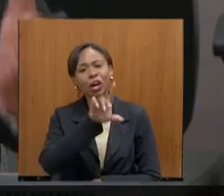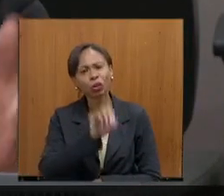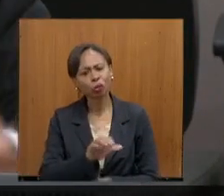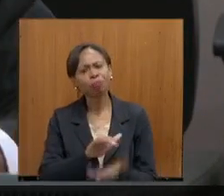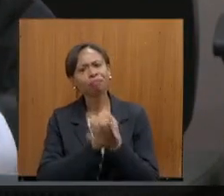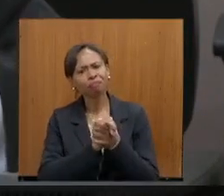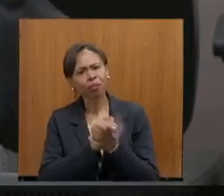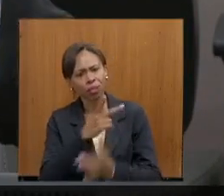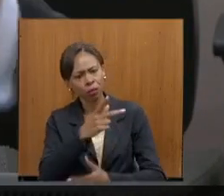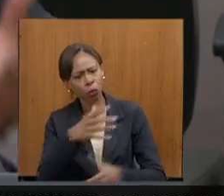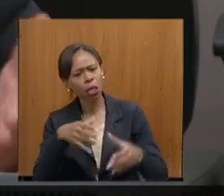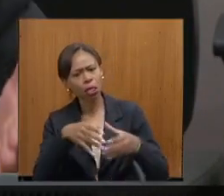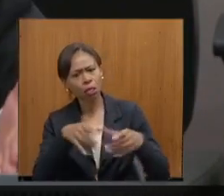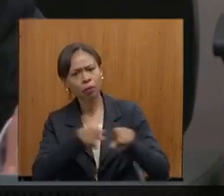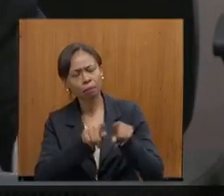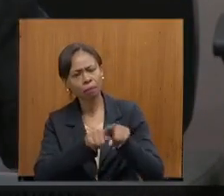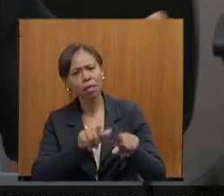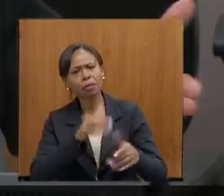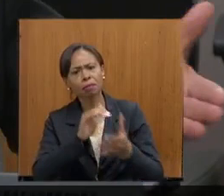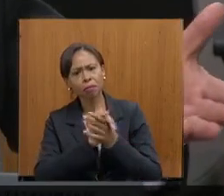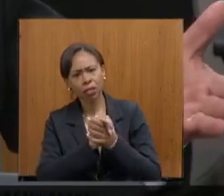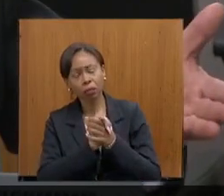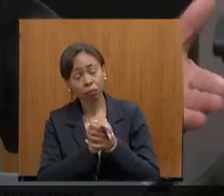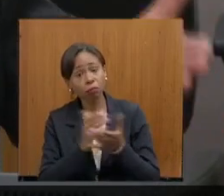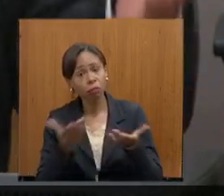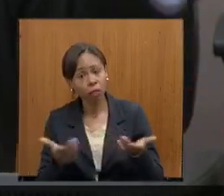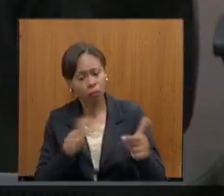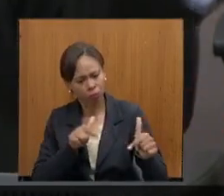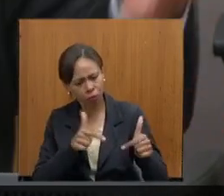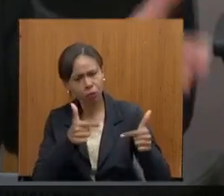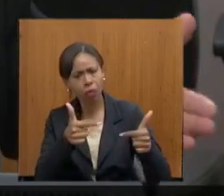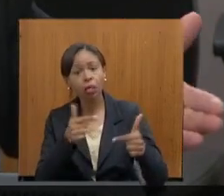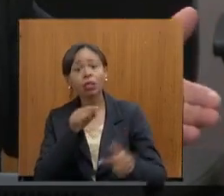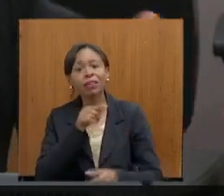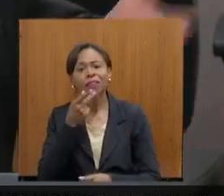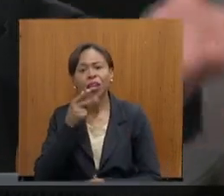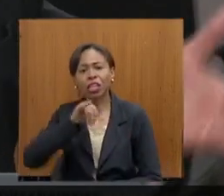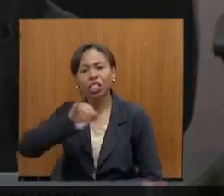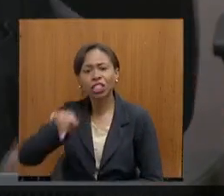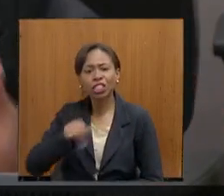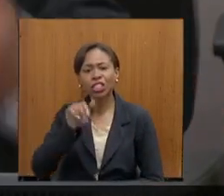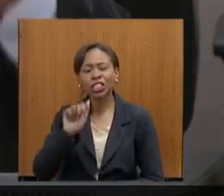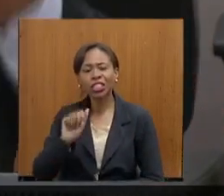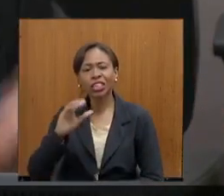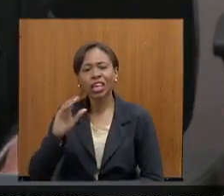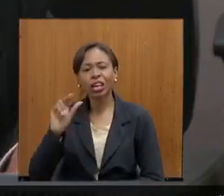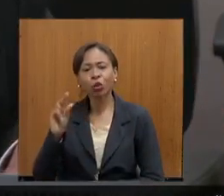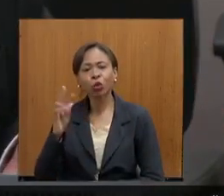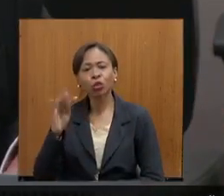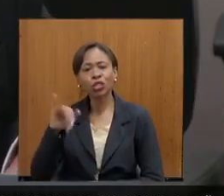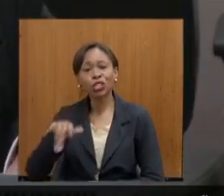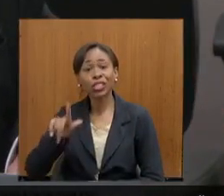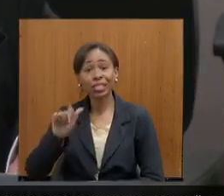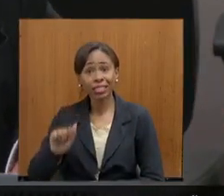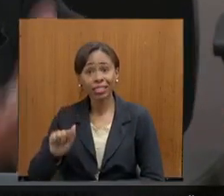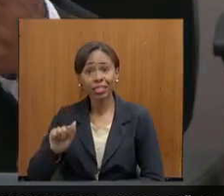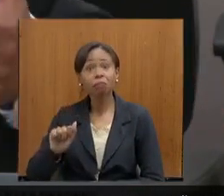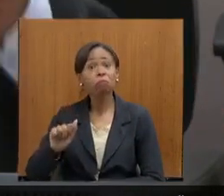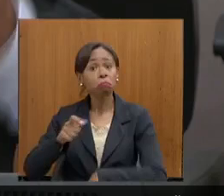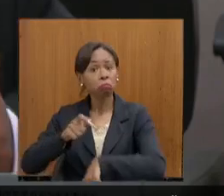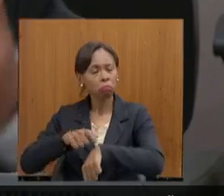pela sua equipe pelo sua dedicação quando você nessa fala em Jacutinga realmente está chegando uma boa hora